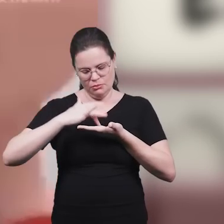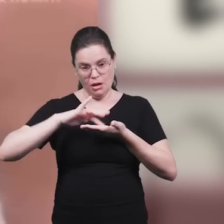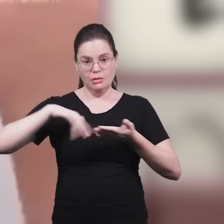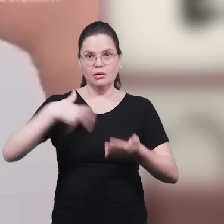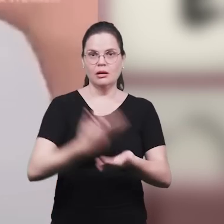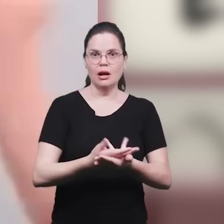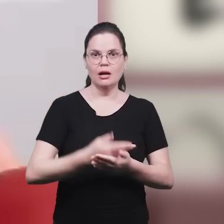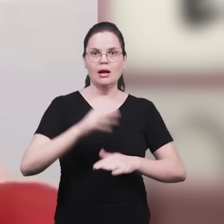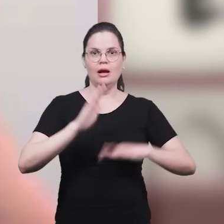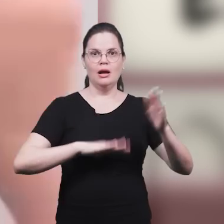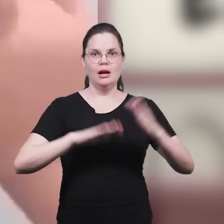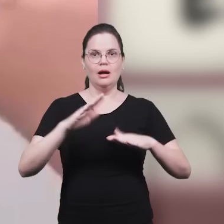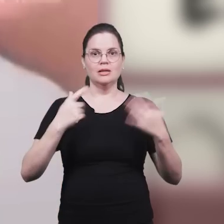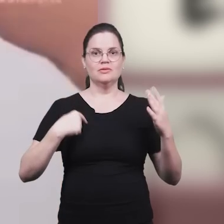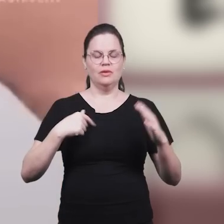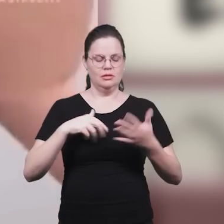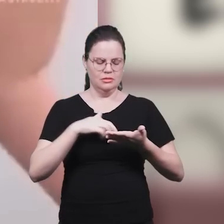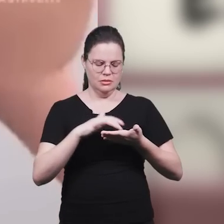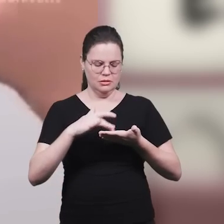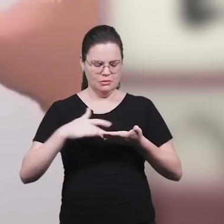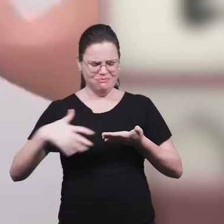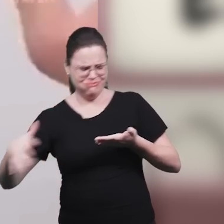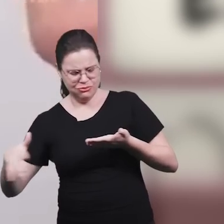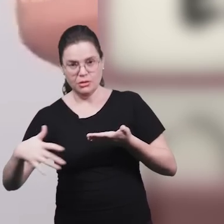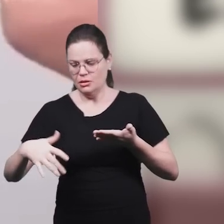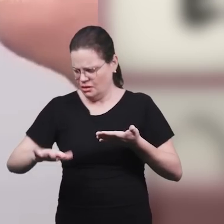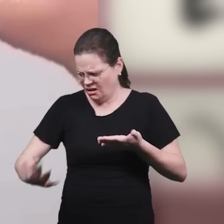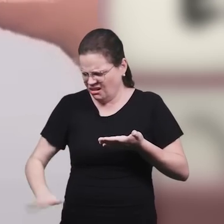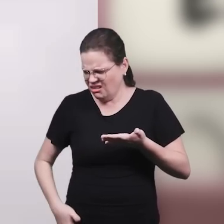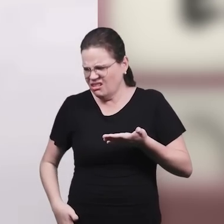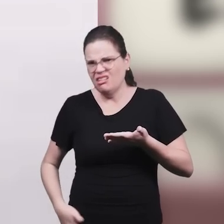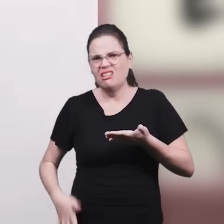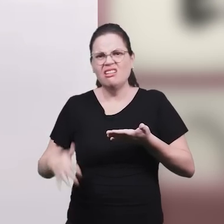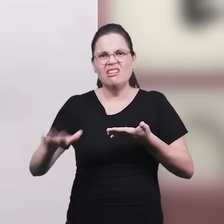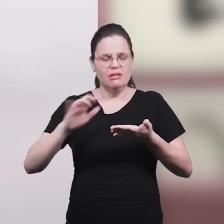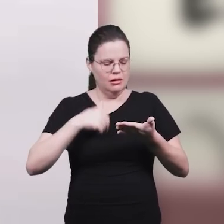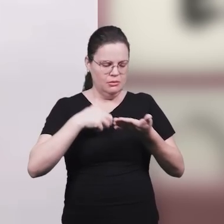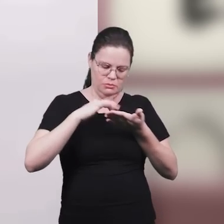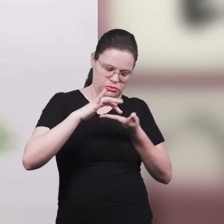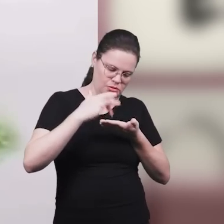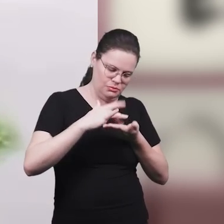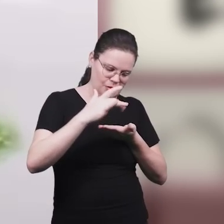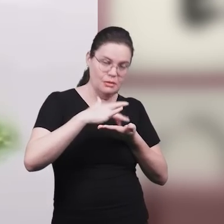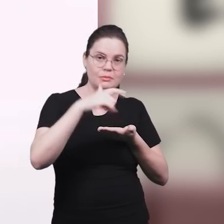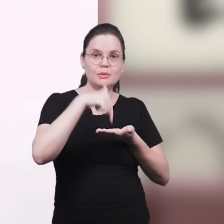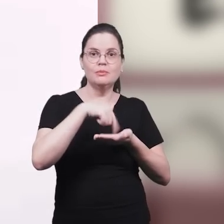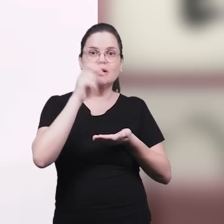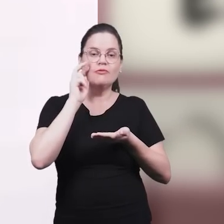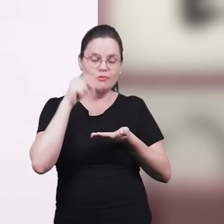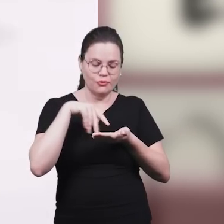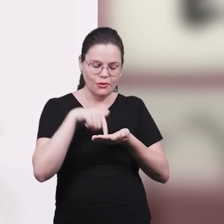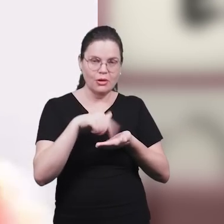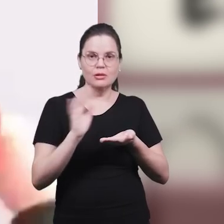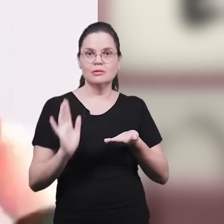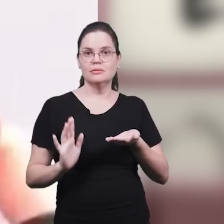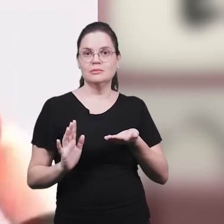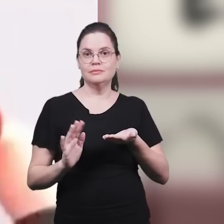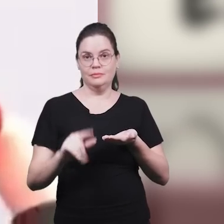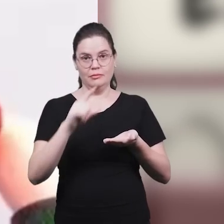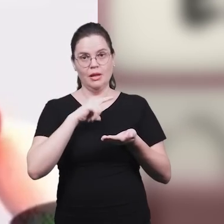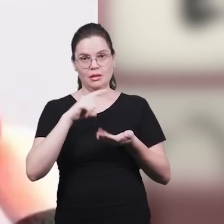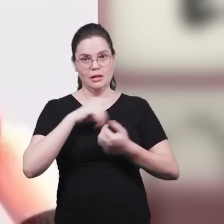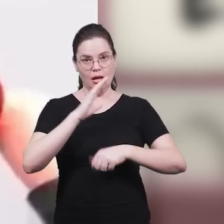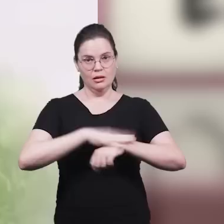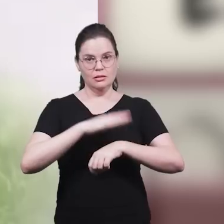chão, tem gente que esbarra na casa, derruba as coisas. Por quê? Porque está andando e está vendo aquilo dali. Existe